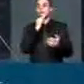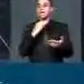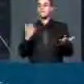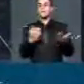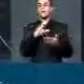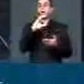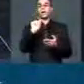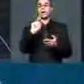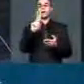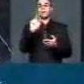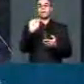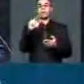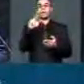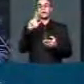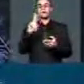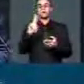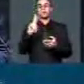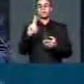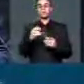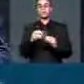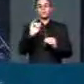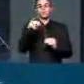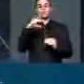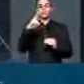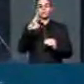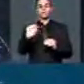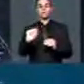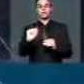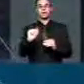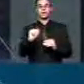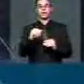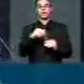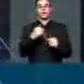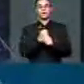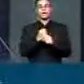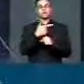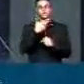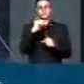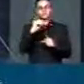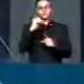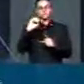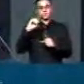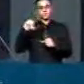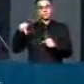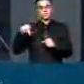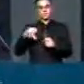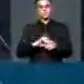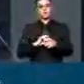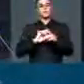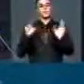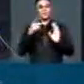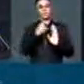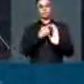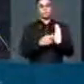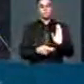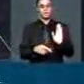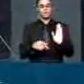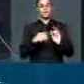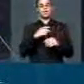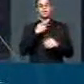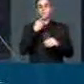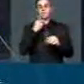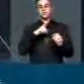de desintrusão. O INCRA, em 2009, em 2011, deu uma declaração no processo que lá tinham 1.200